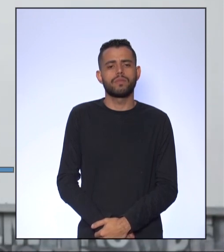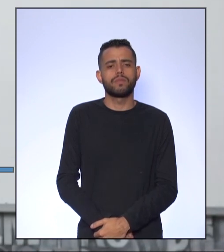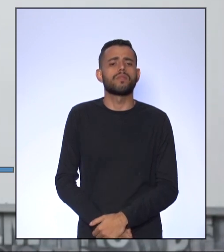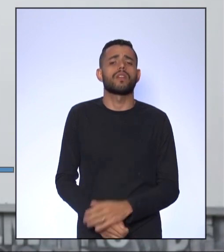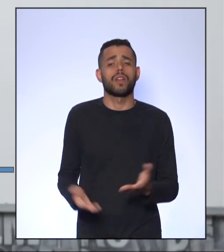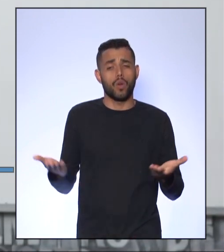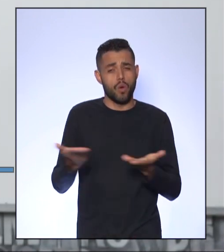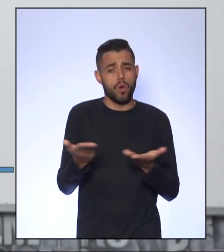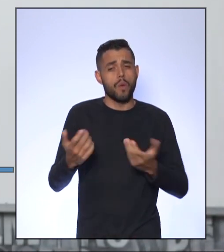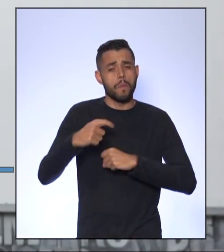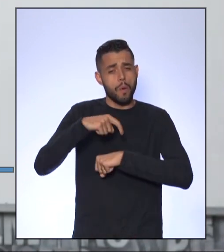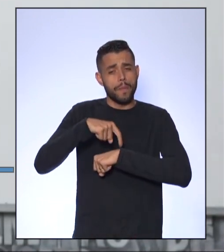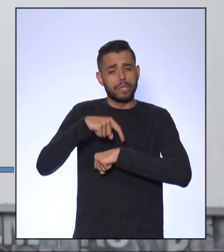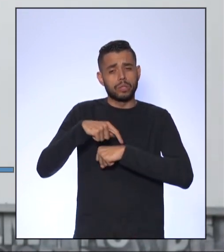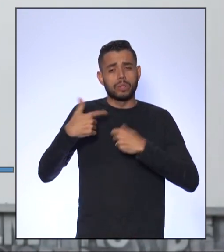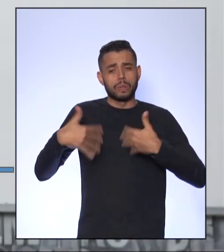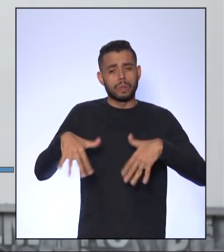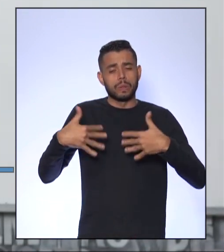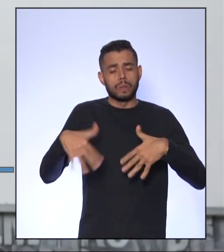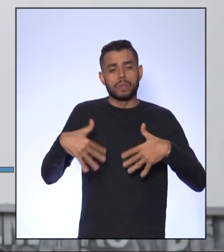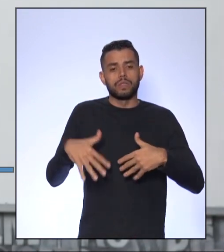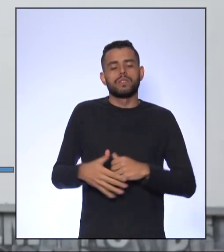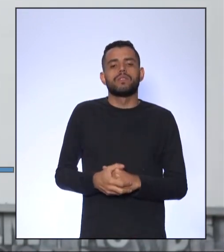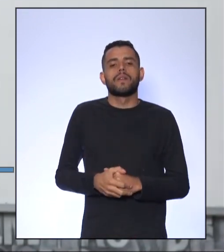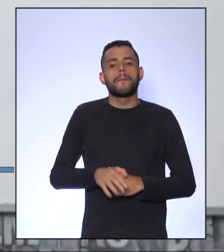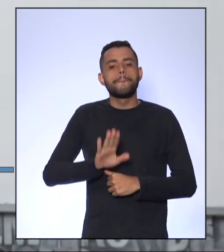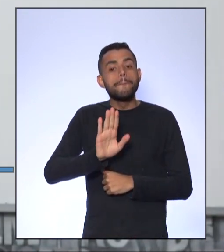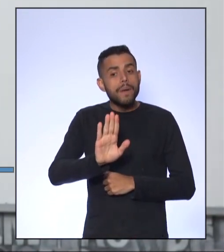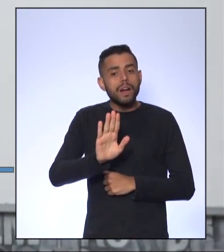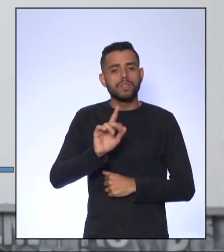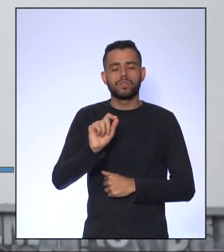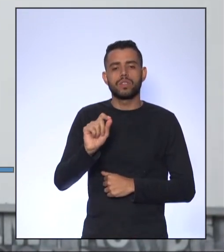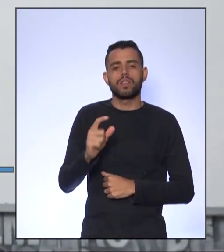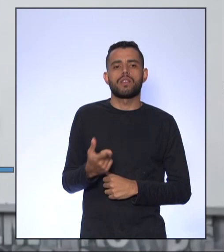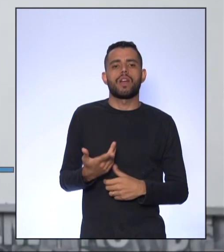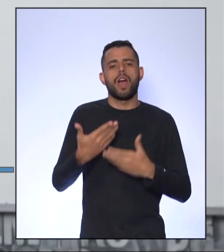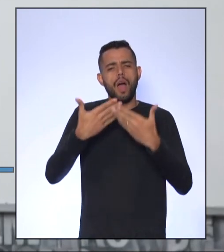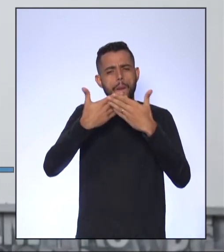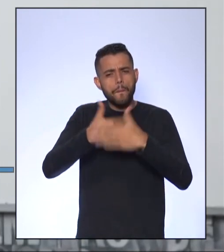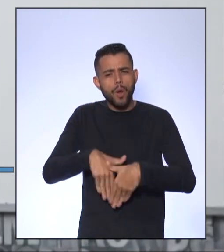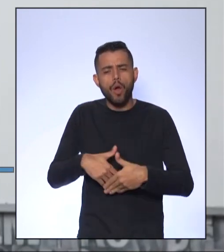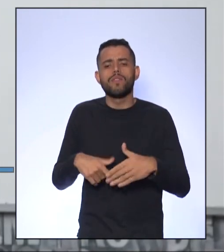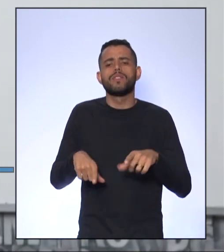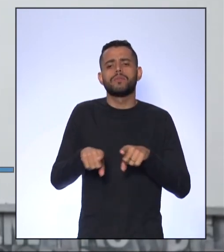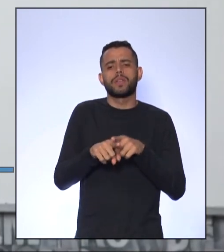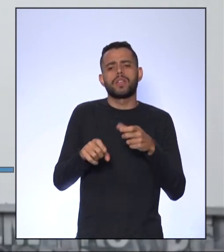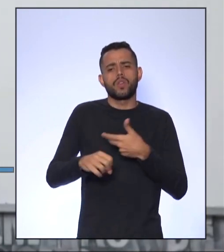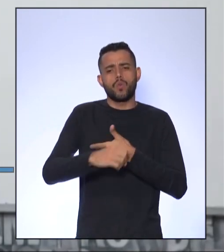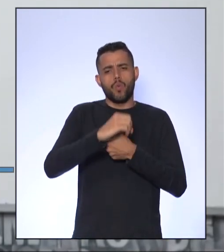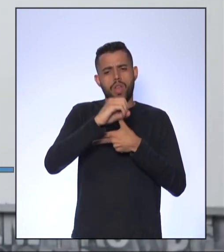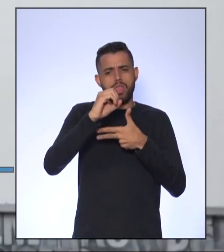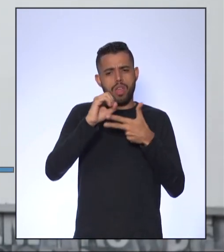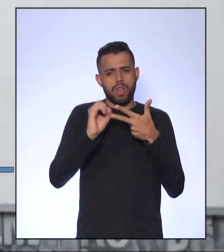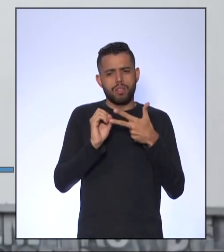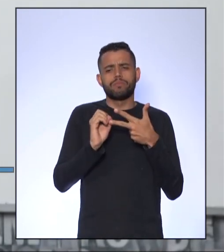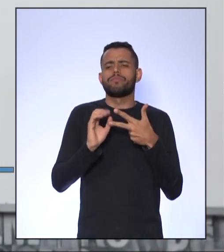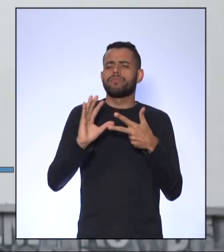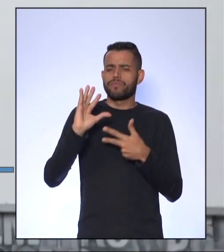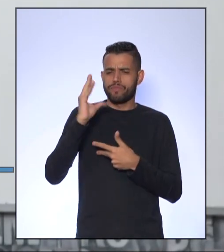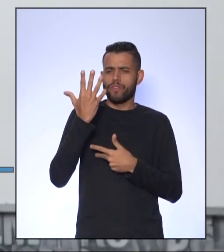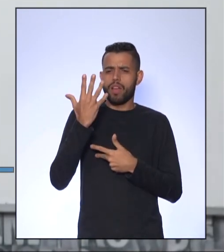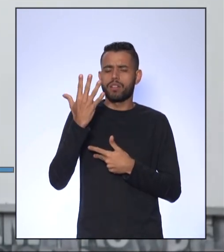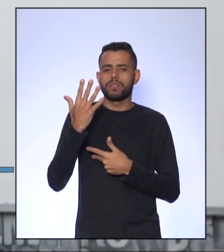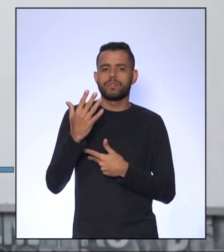bastante conturbado de pandemias, mas as provas e o Enem, elas irão acontecer. Então, logo